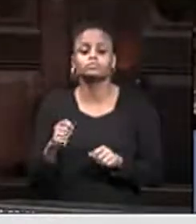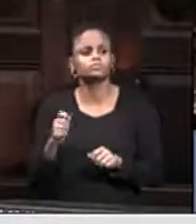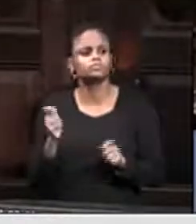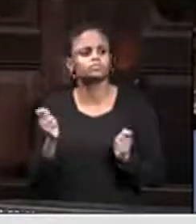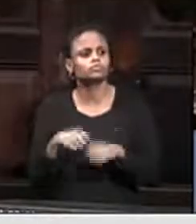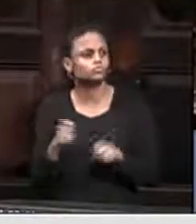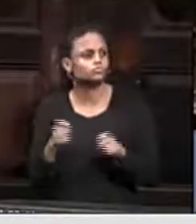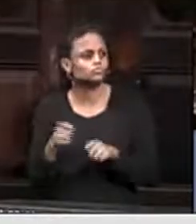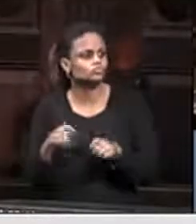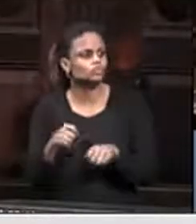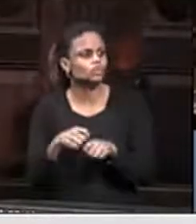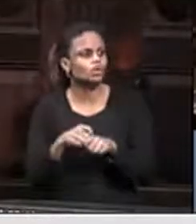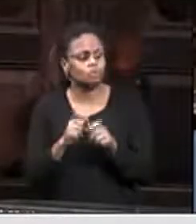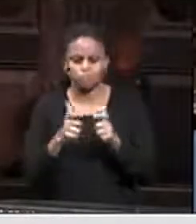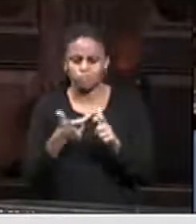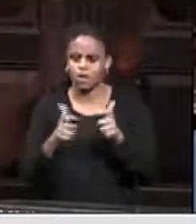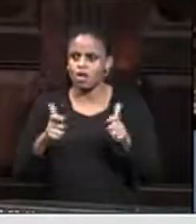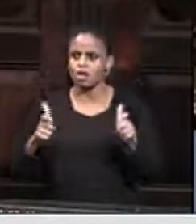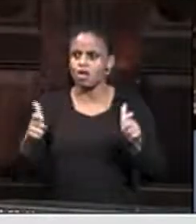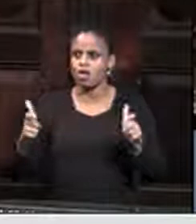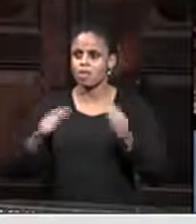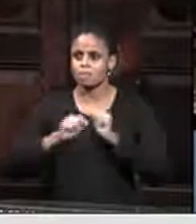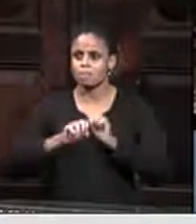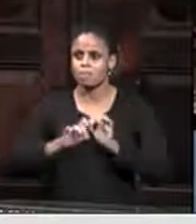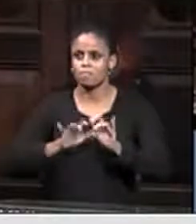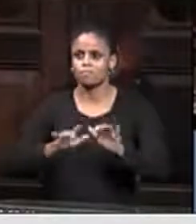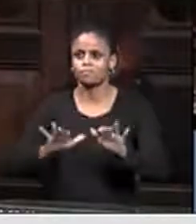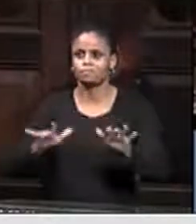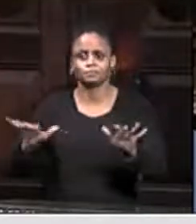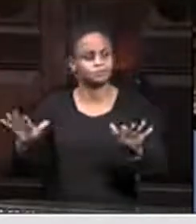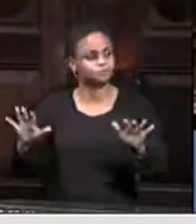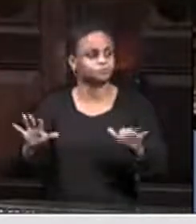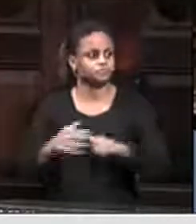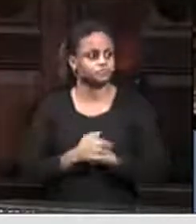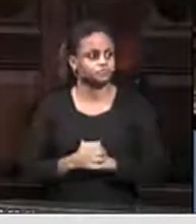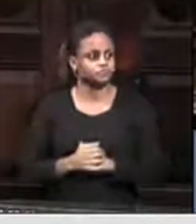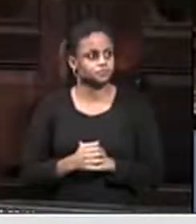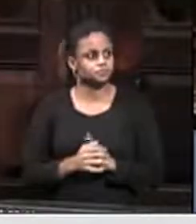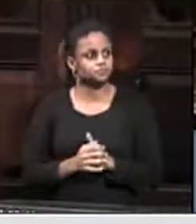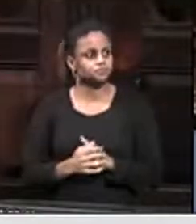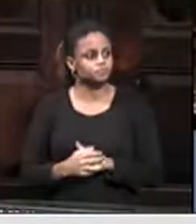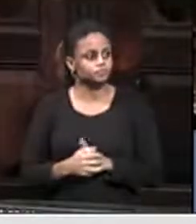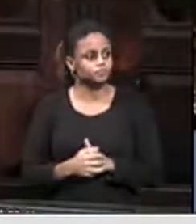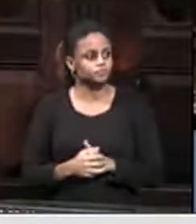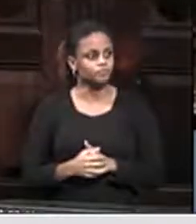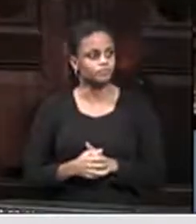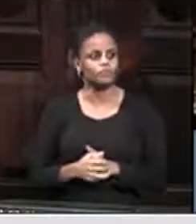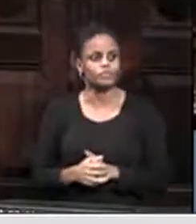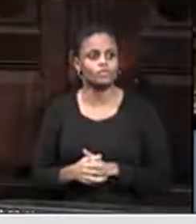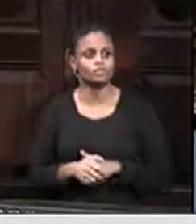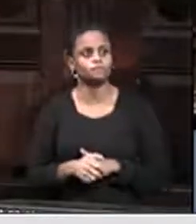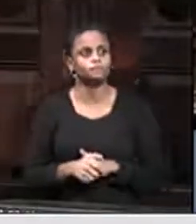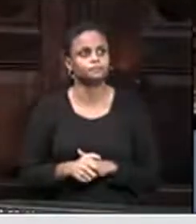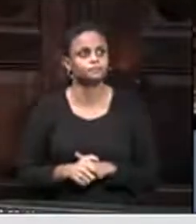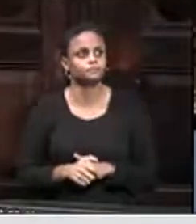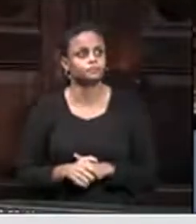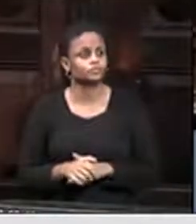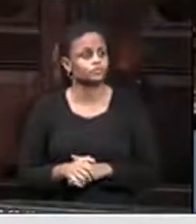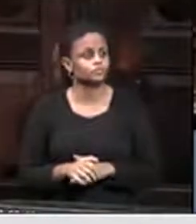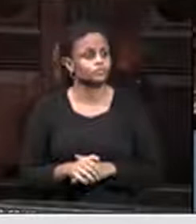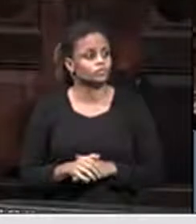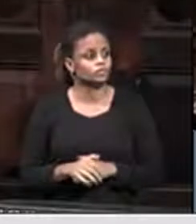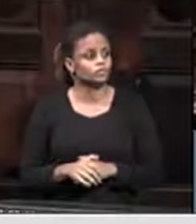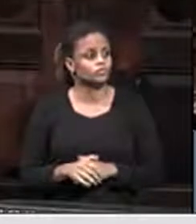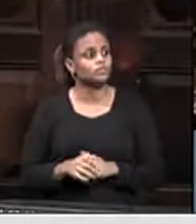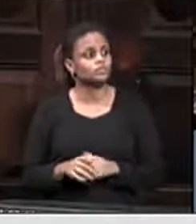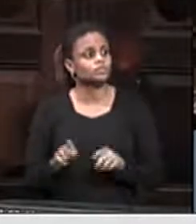expansão recorde, histórica, paradigmática, eu diria, para o campo da educação profissional no Brasil, que